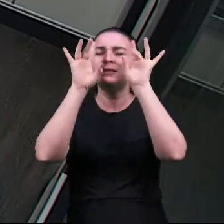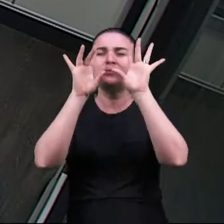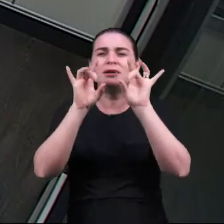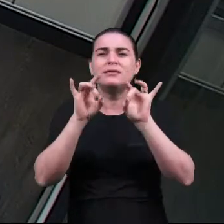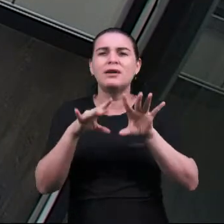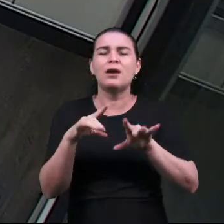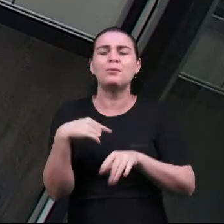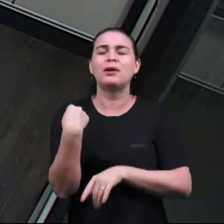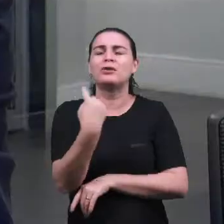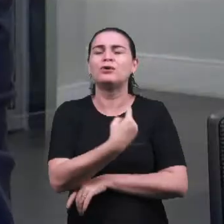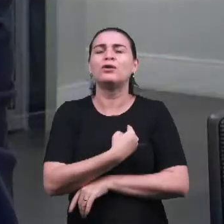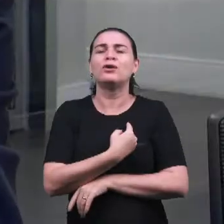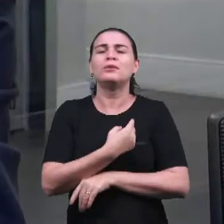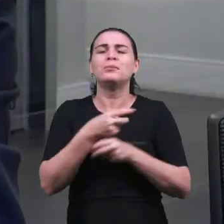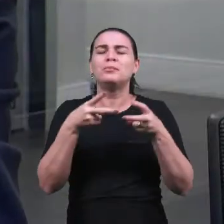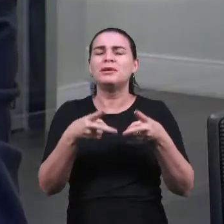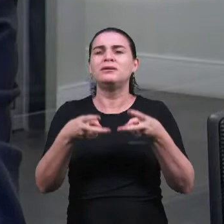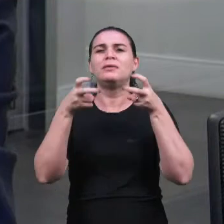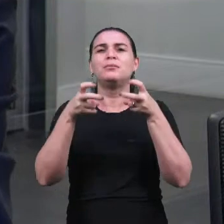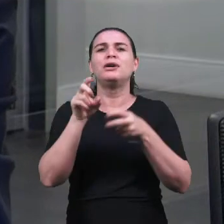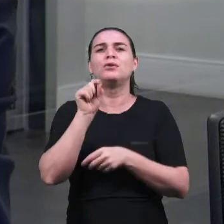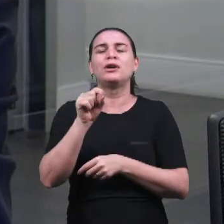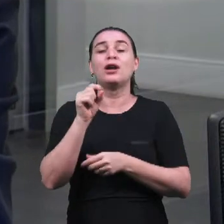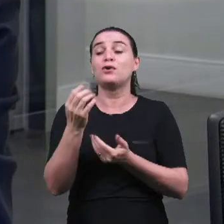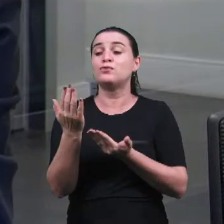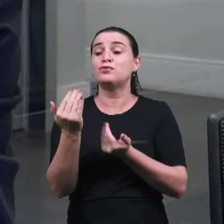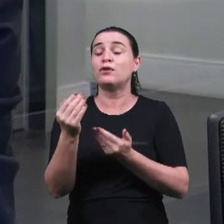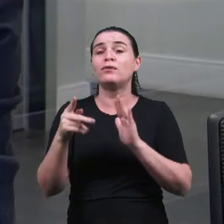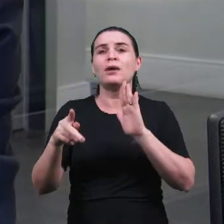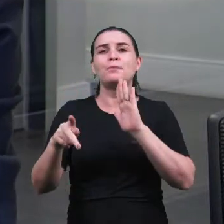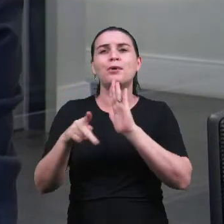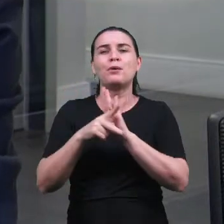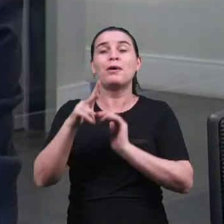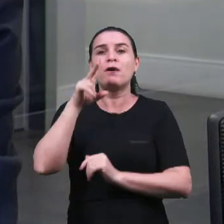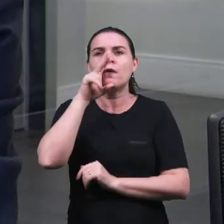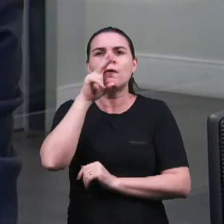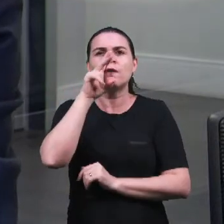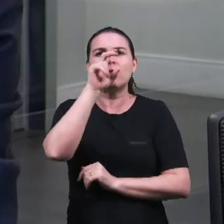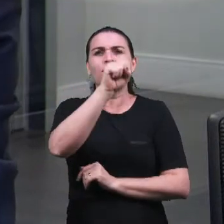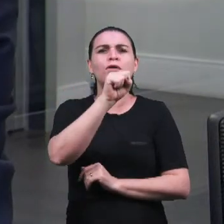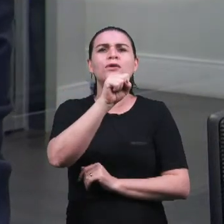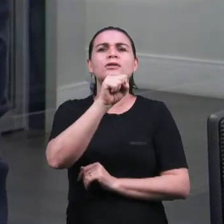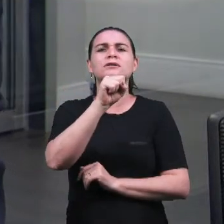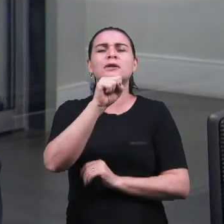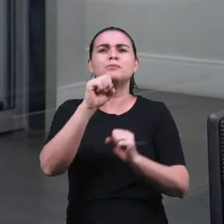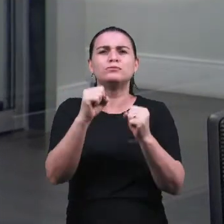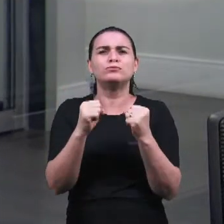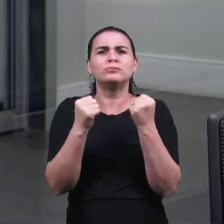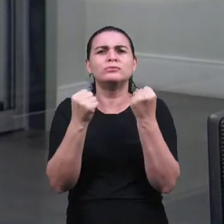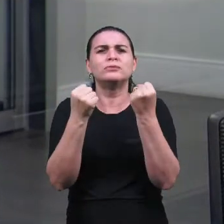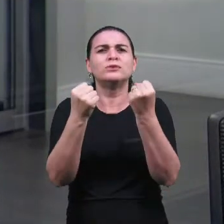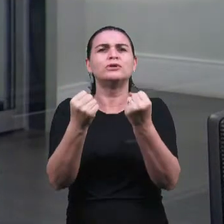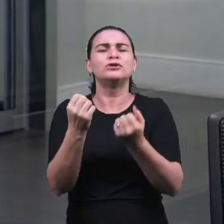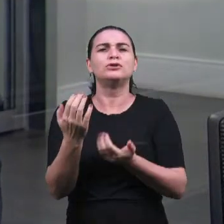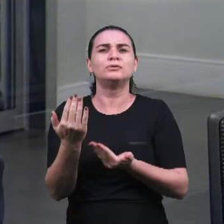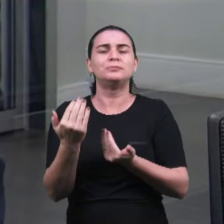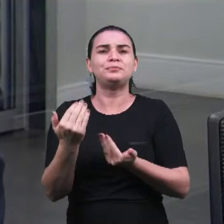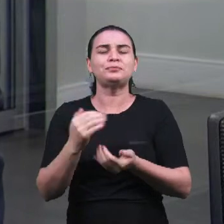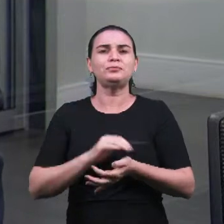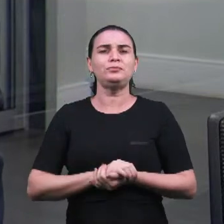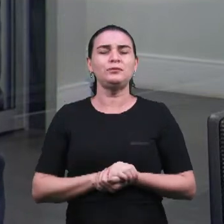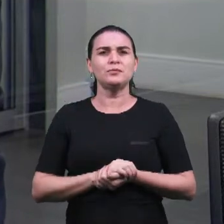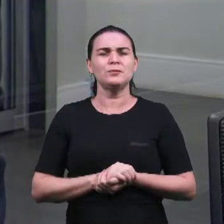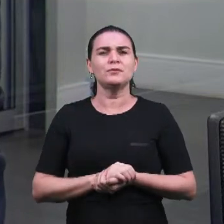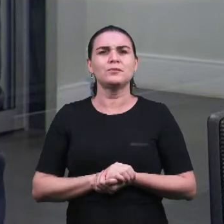nós, né? Ver os jovens, porque os jovens é a força da igreja. Eu sempre, encerrando, te passando a palavra de volta, a gente